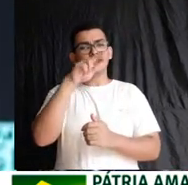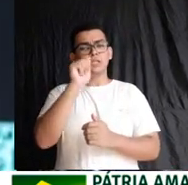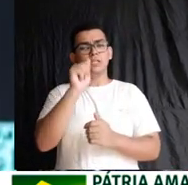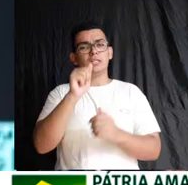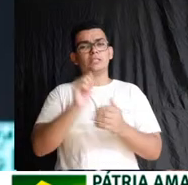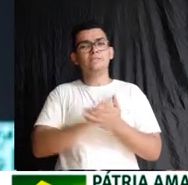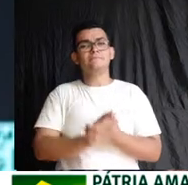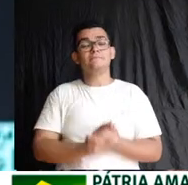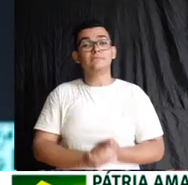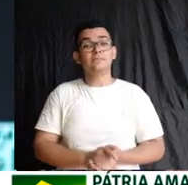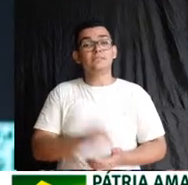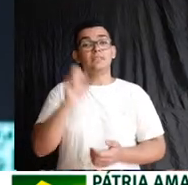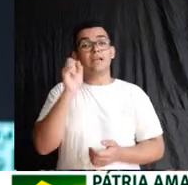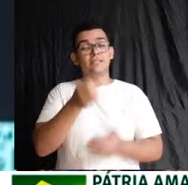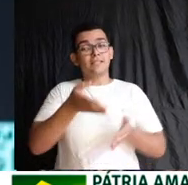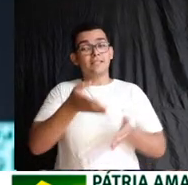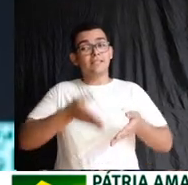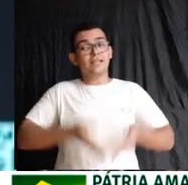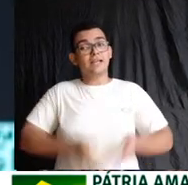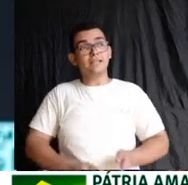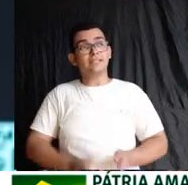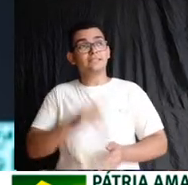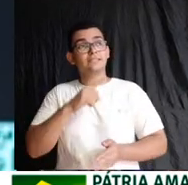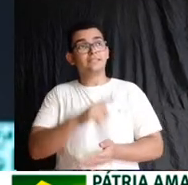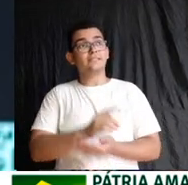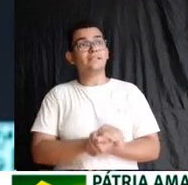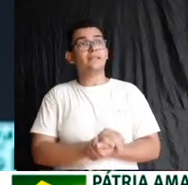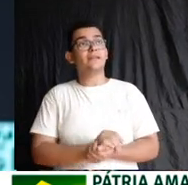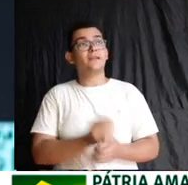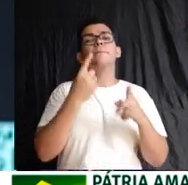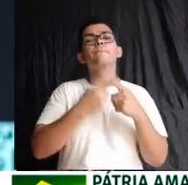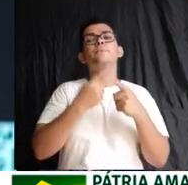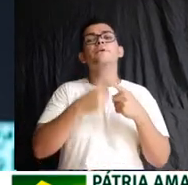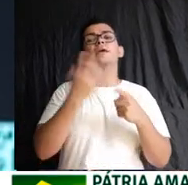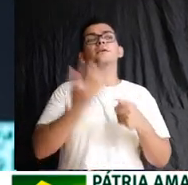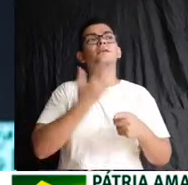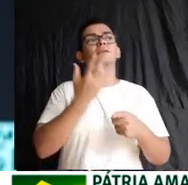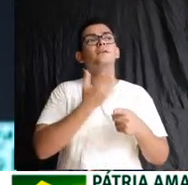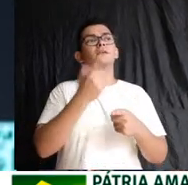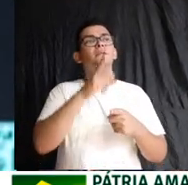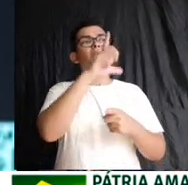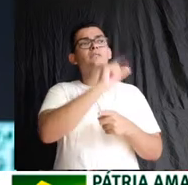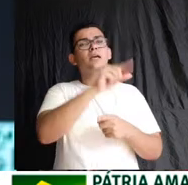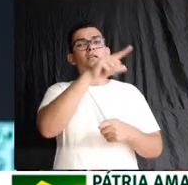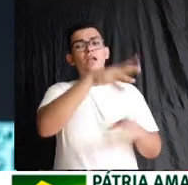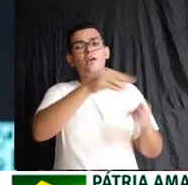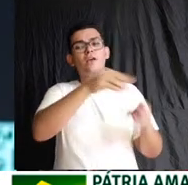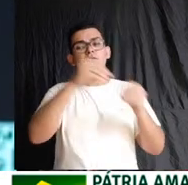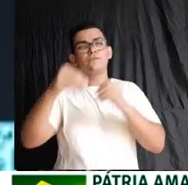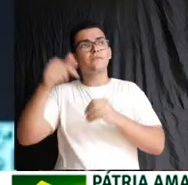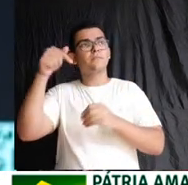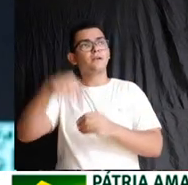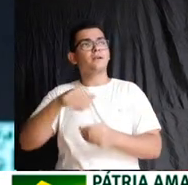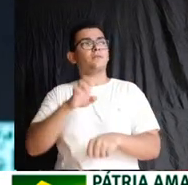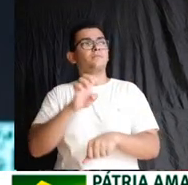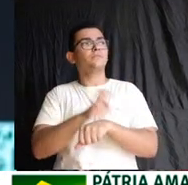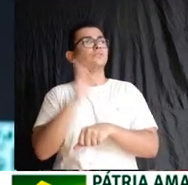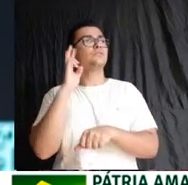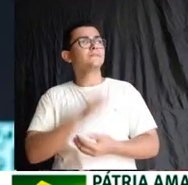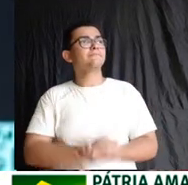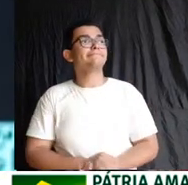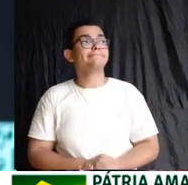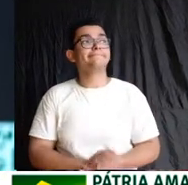Ceará. O que é que deu na sua cabeça de sair do Ceará e vir para Rondônia, macho? Rapaz, é uma história comprida,